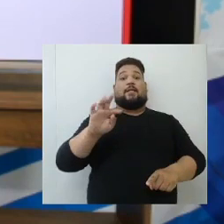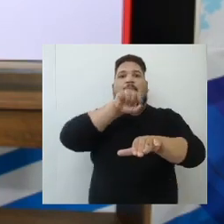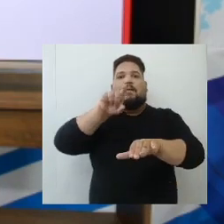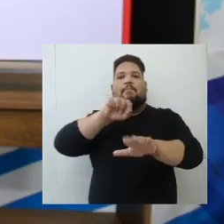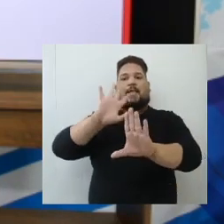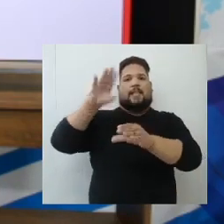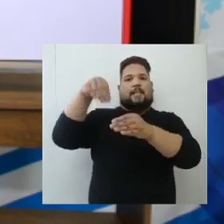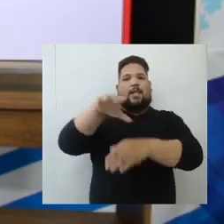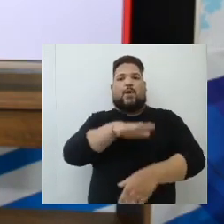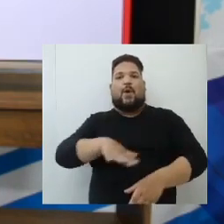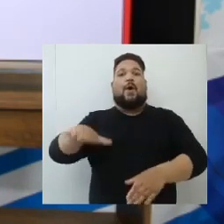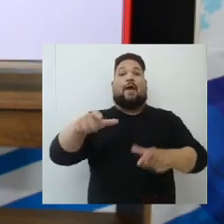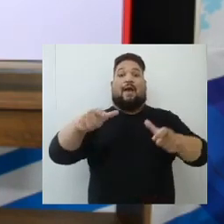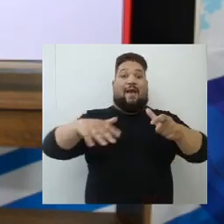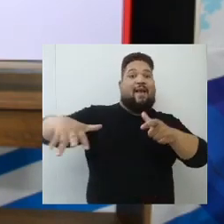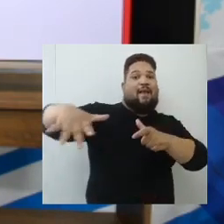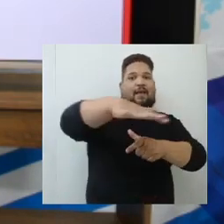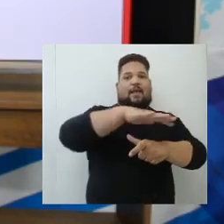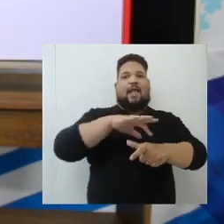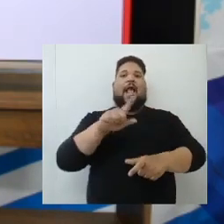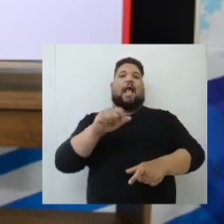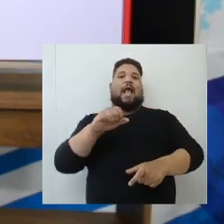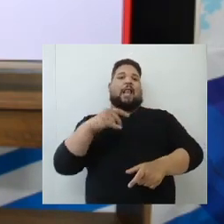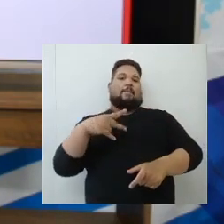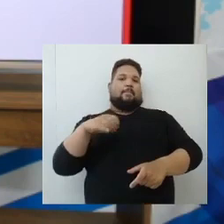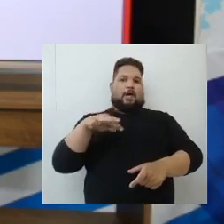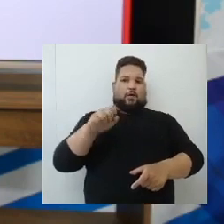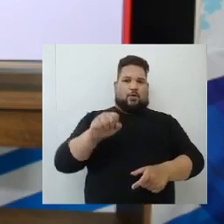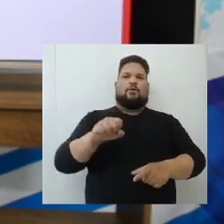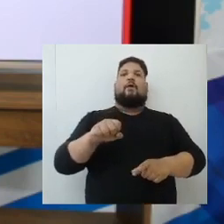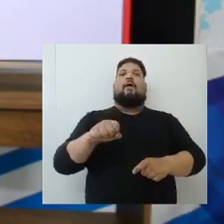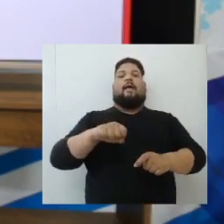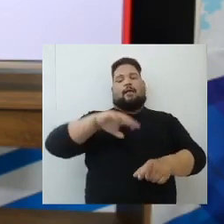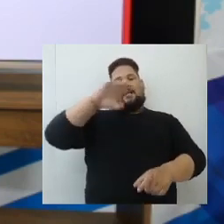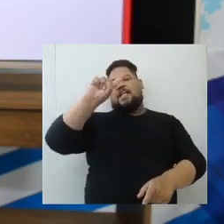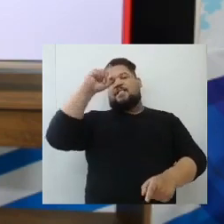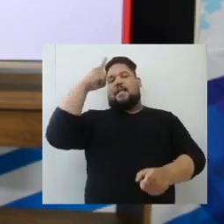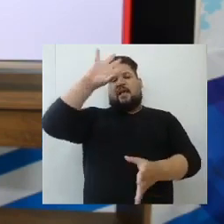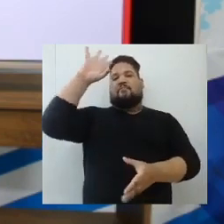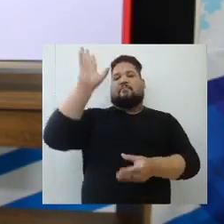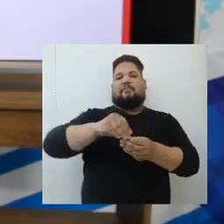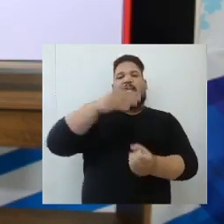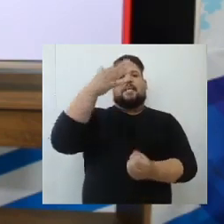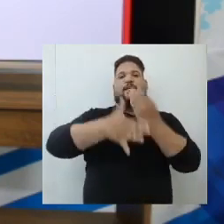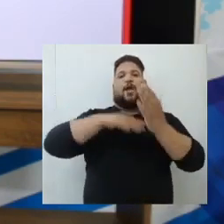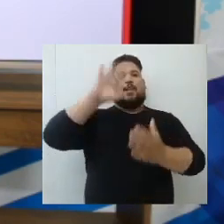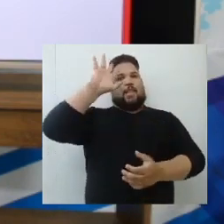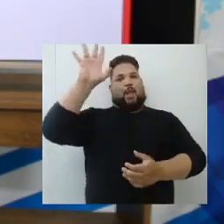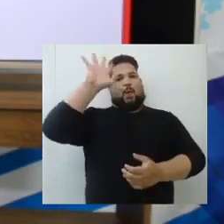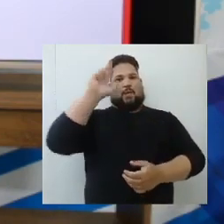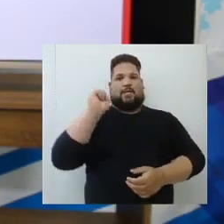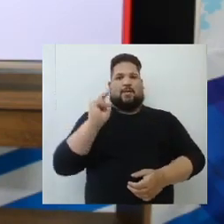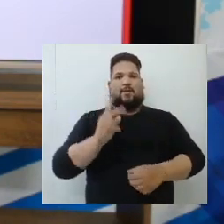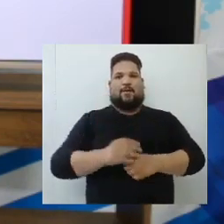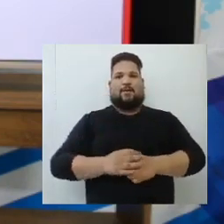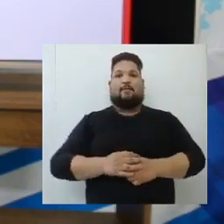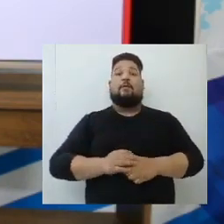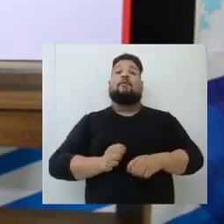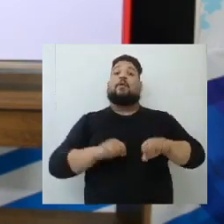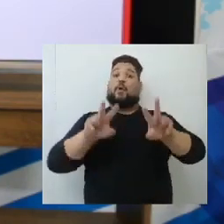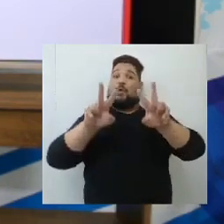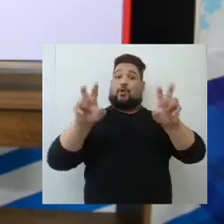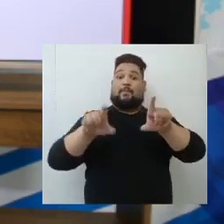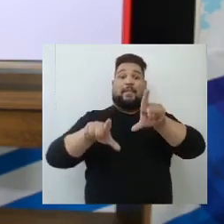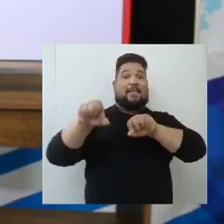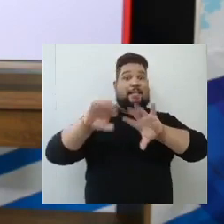o arquipélago de Galápagos, Darwin pôde formular as bases da sua teoria. Então, seleção